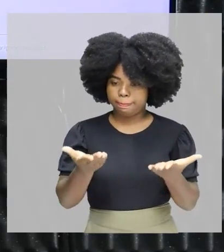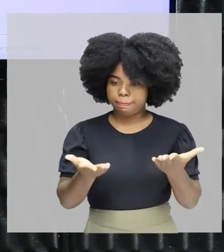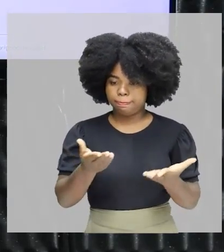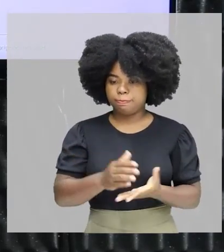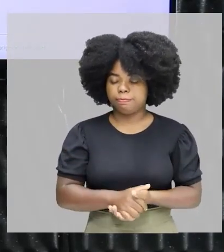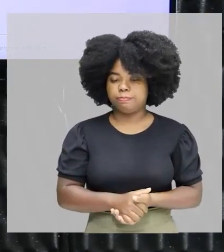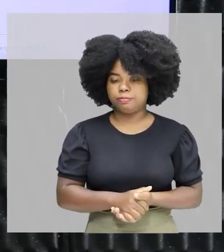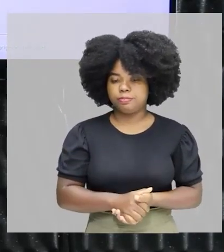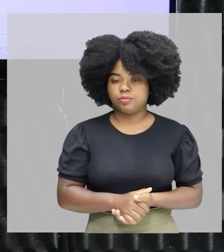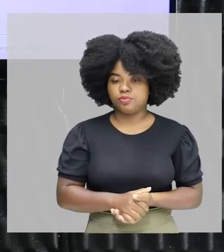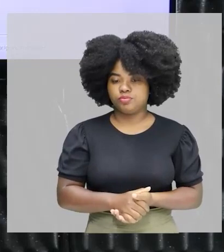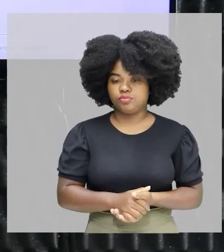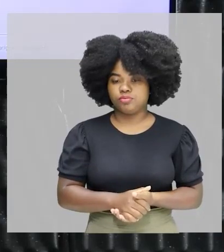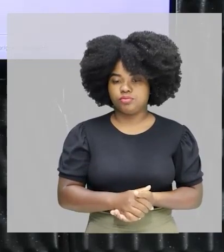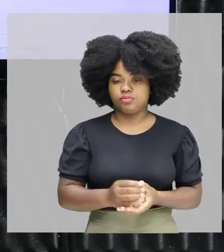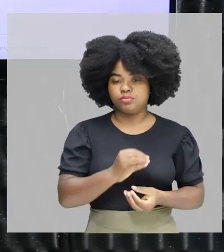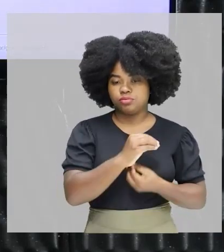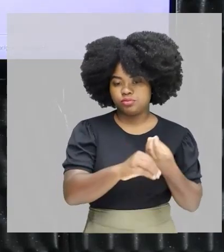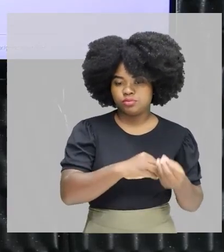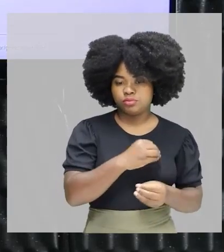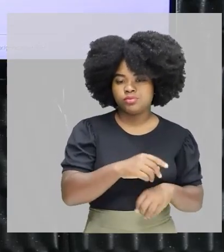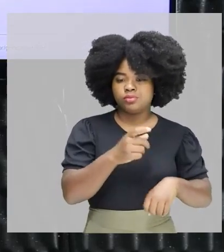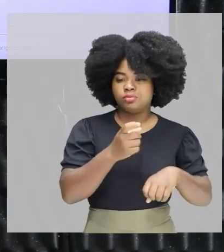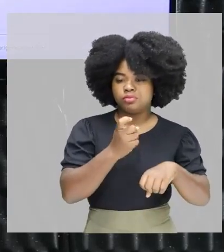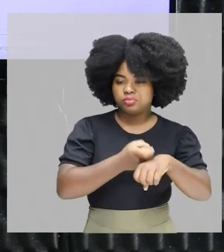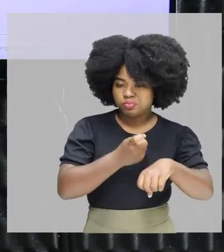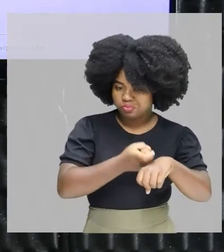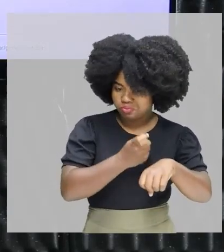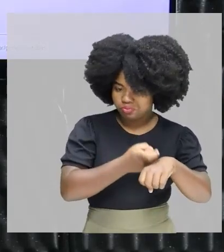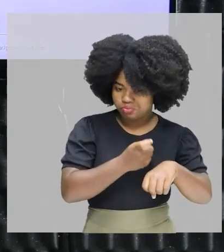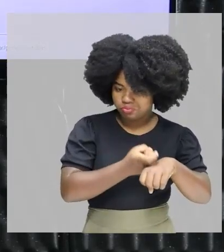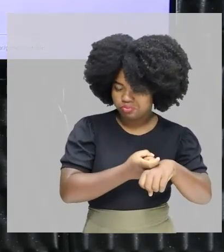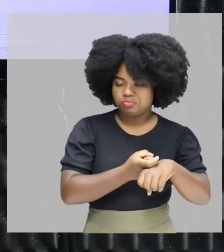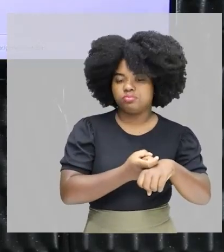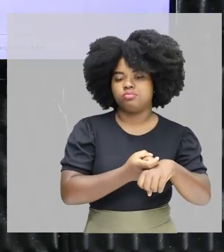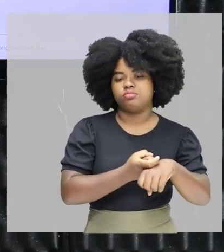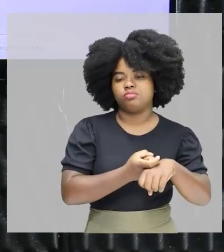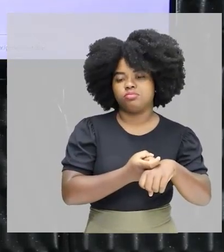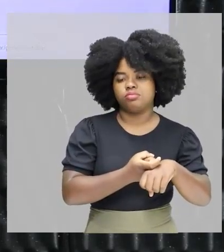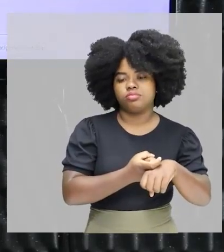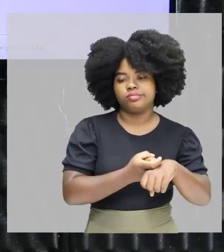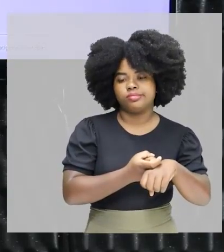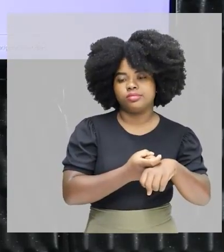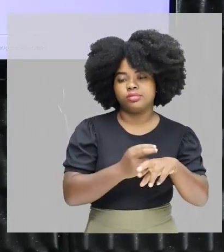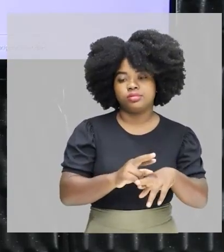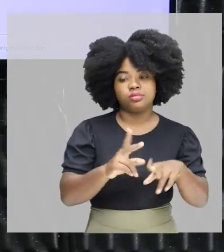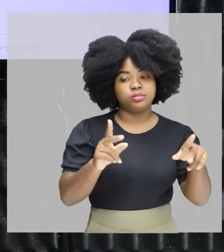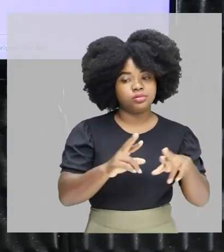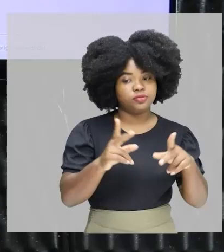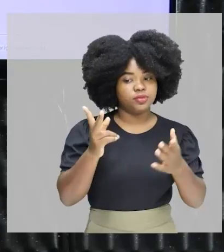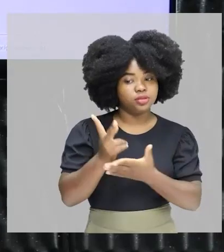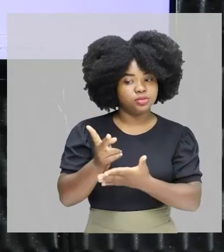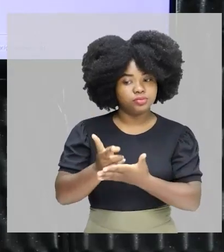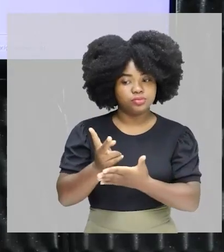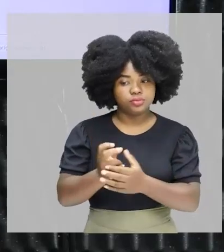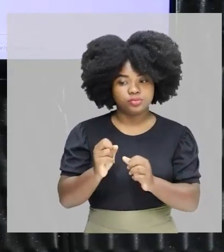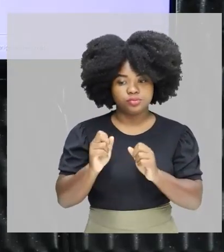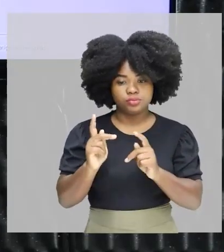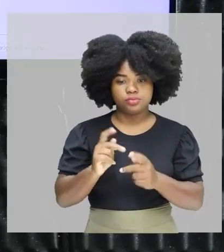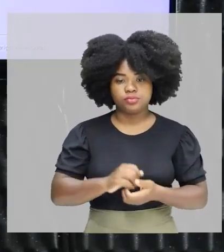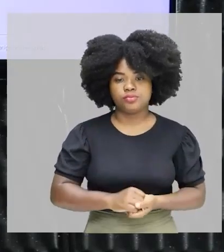concentração, substâncias sólidas elas não vão fazer parte da constante. Show de bola?